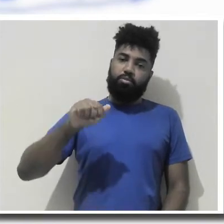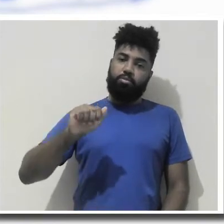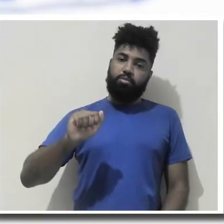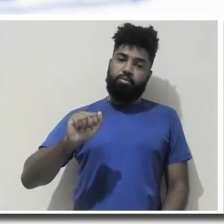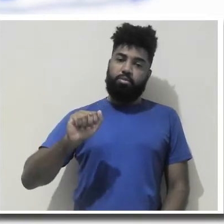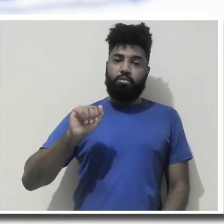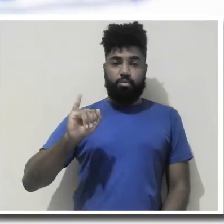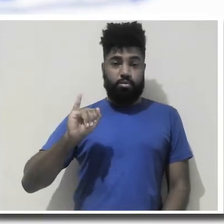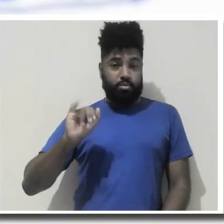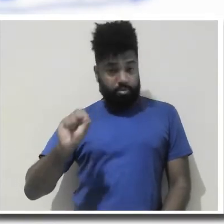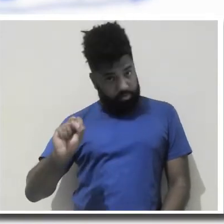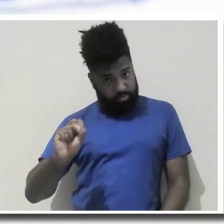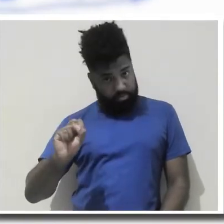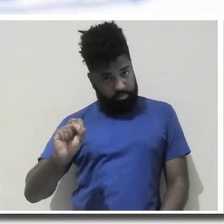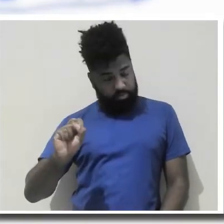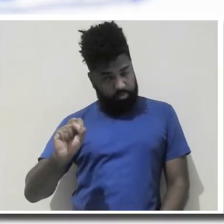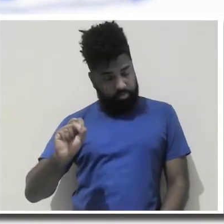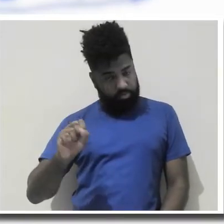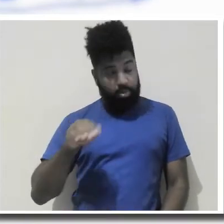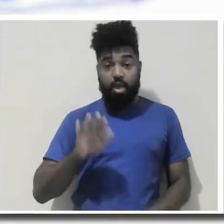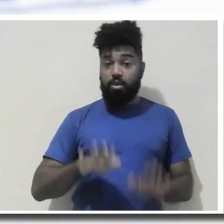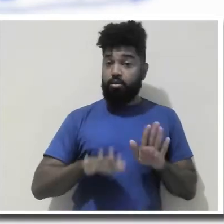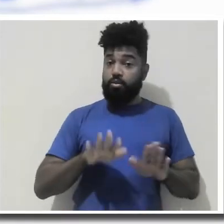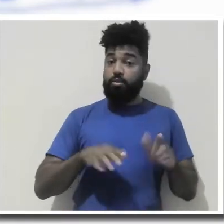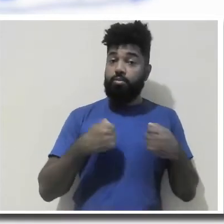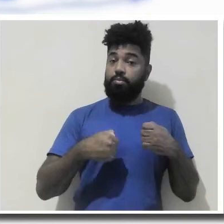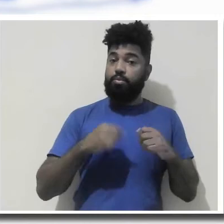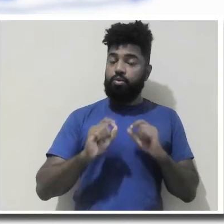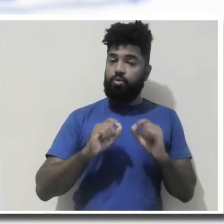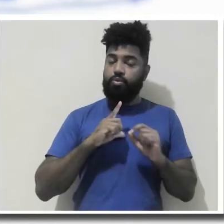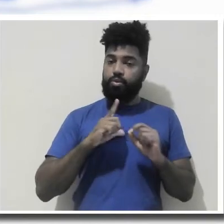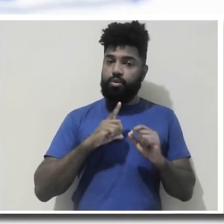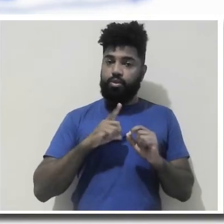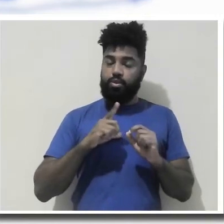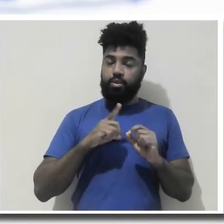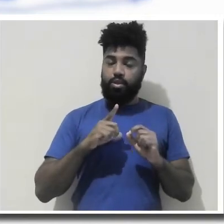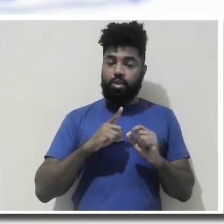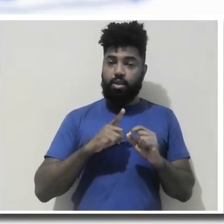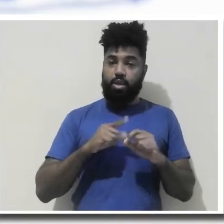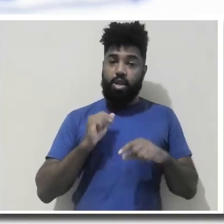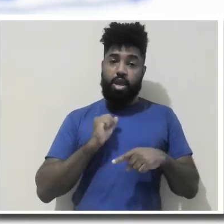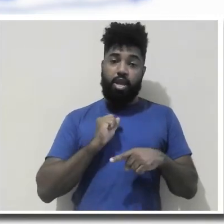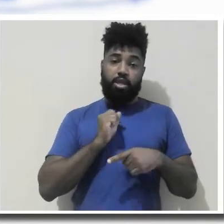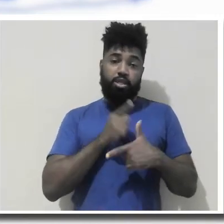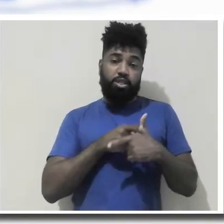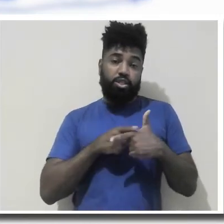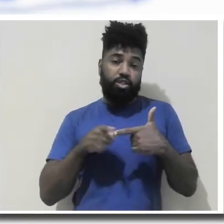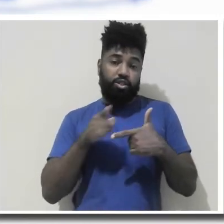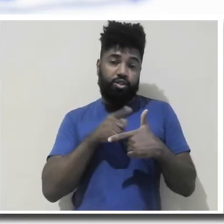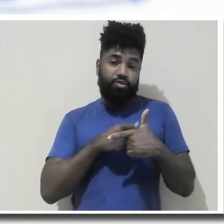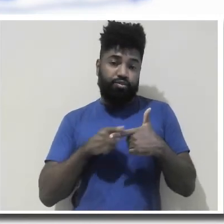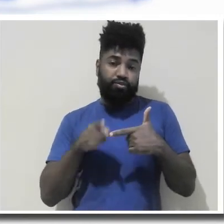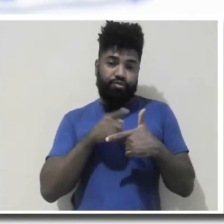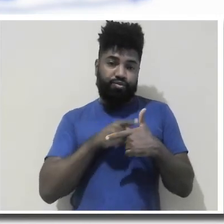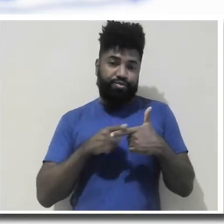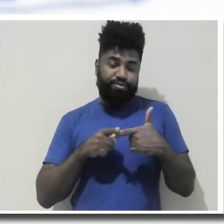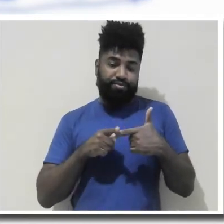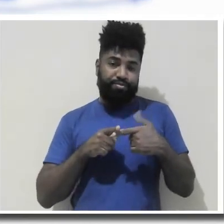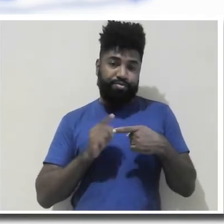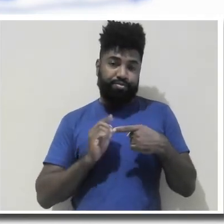de representações fracionadas, como por exemplo, metades, terças